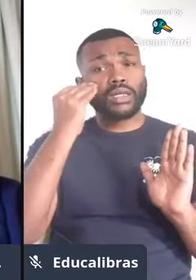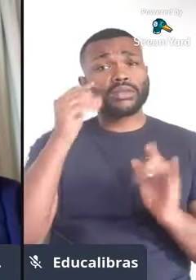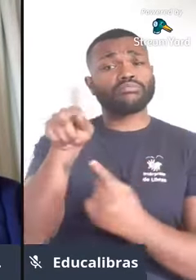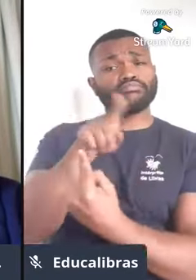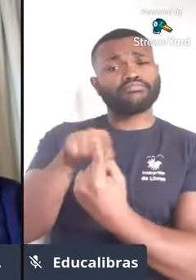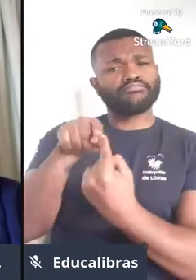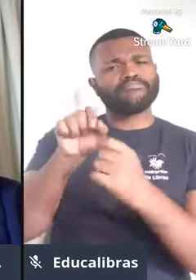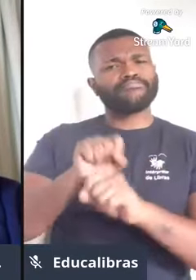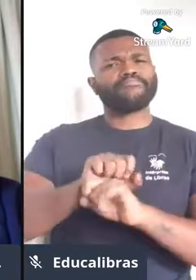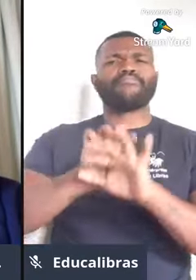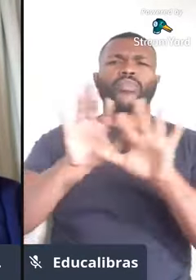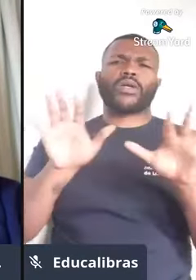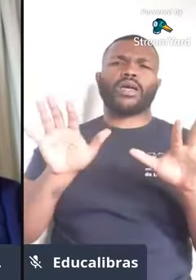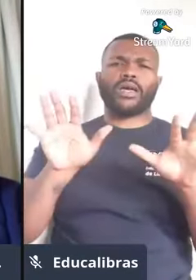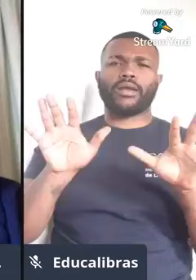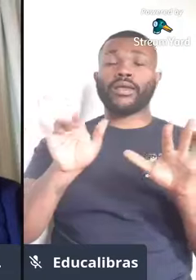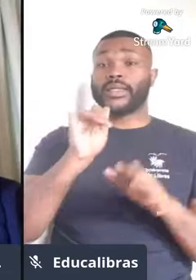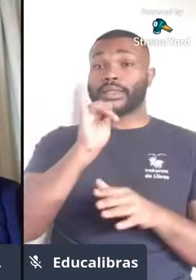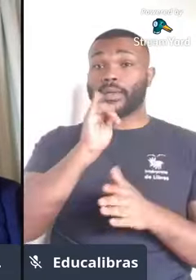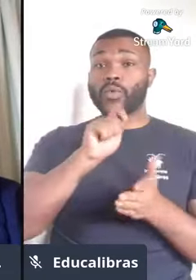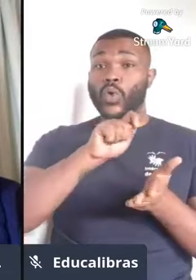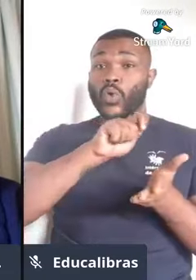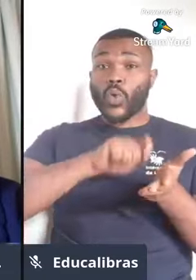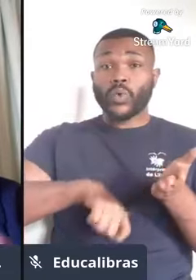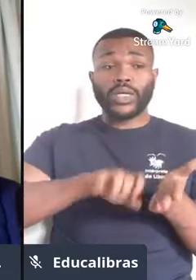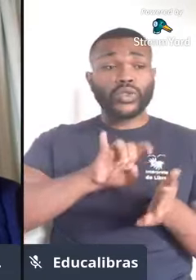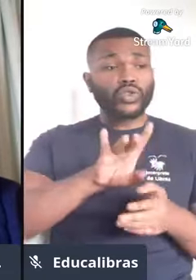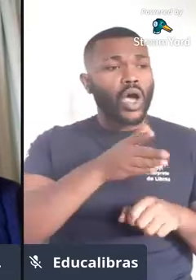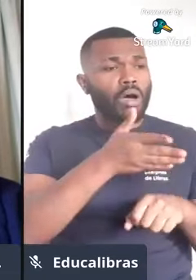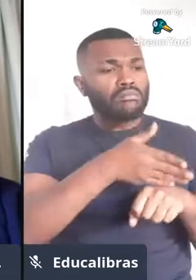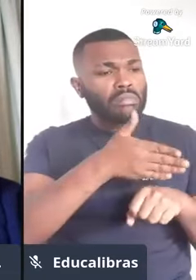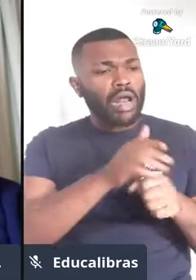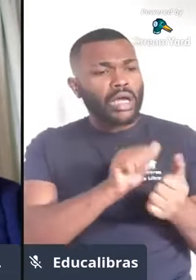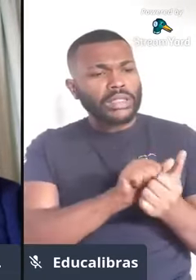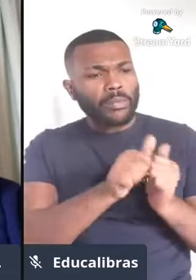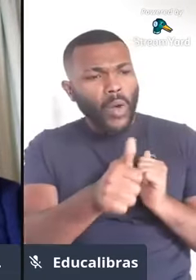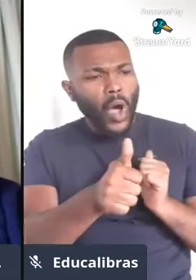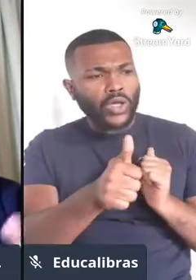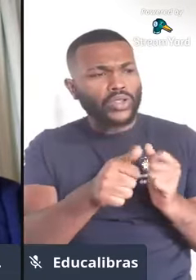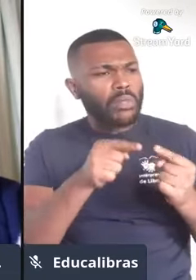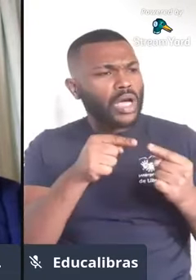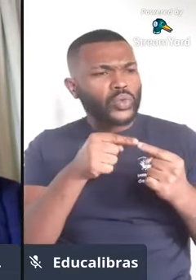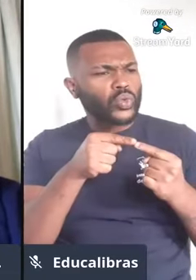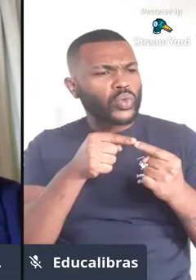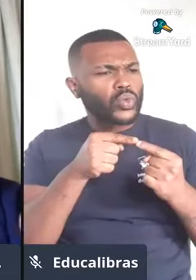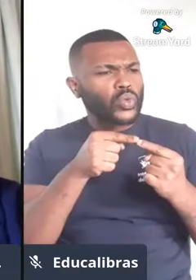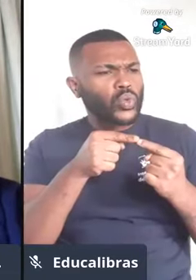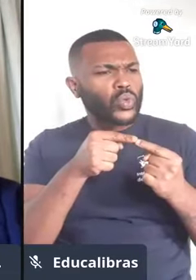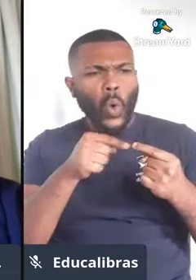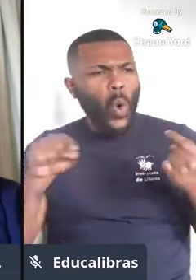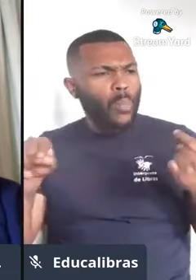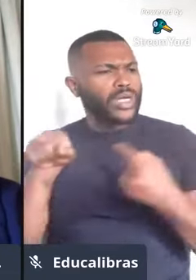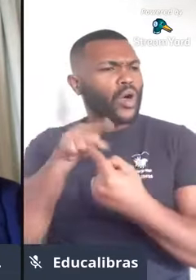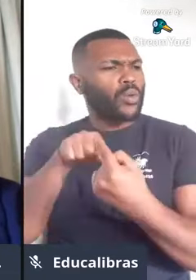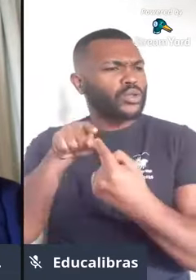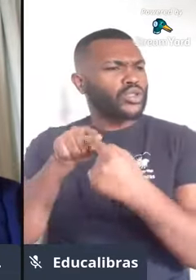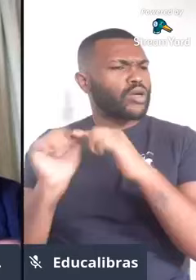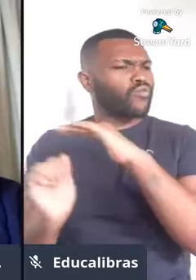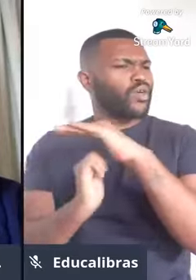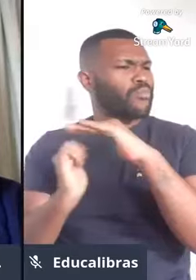Não aceitamos a contratação apenas para a prática desportiva, dissociada das atividades, dos objetivos da